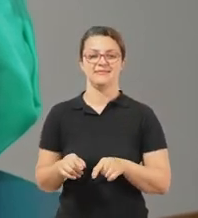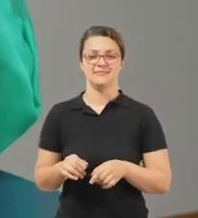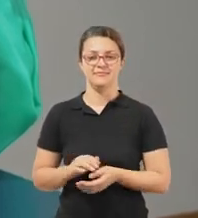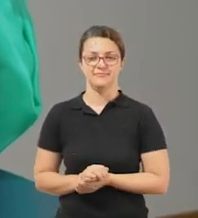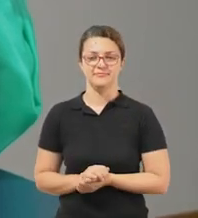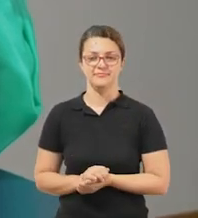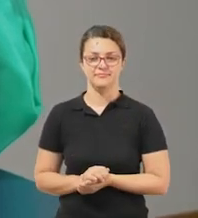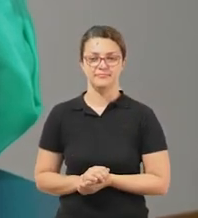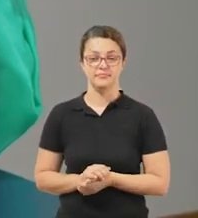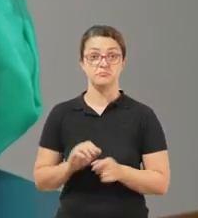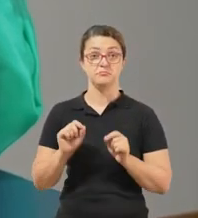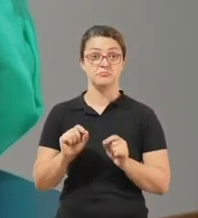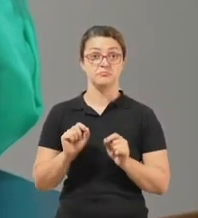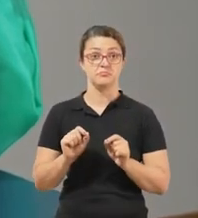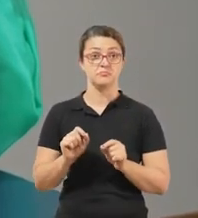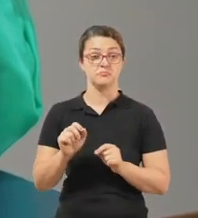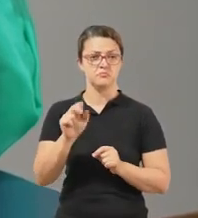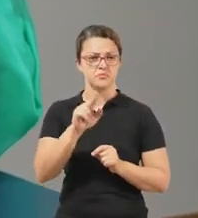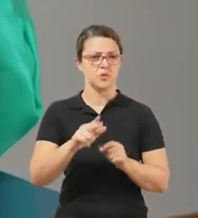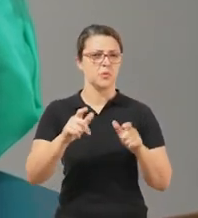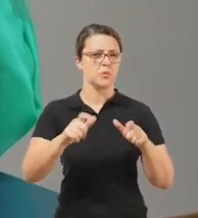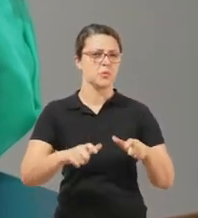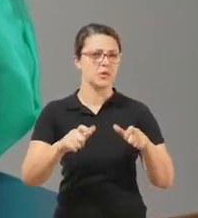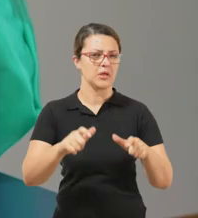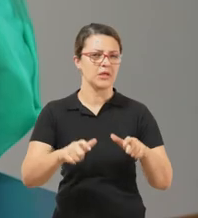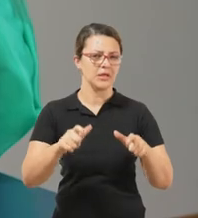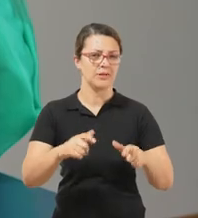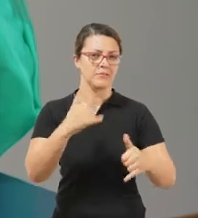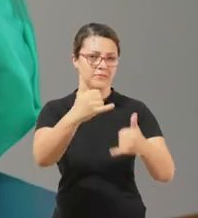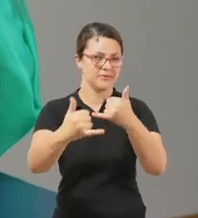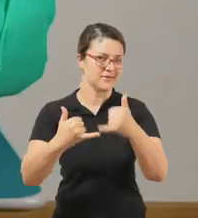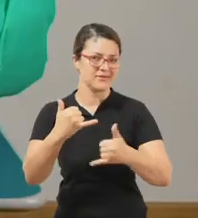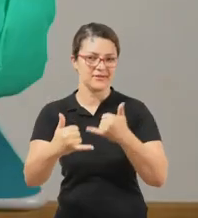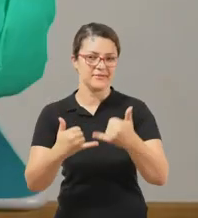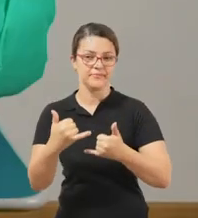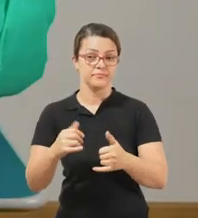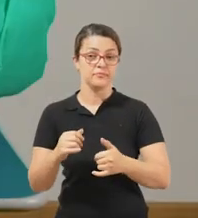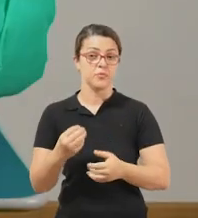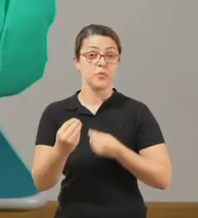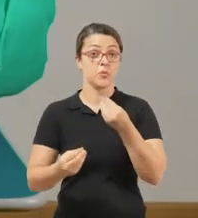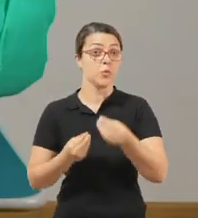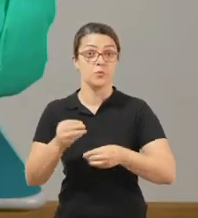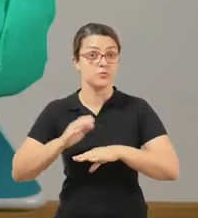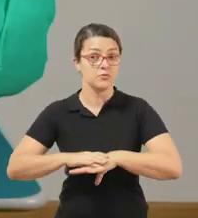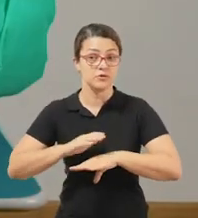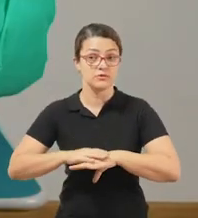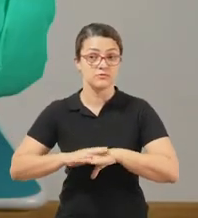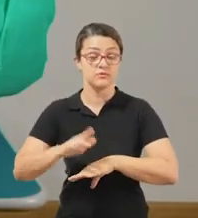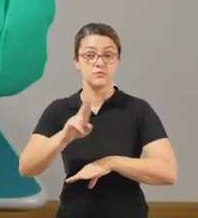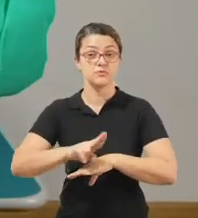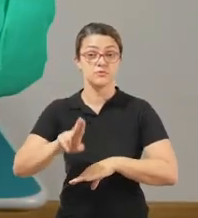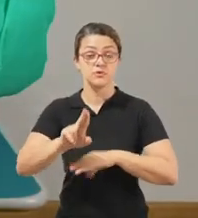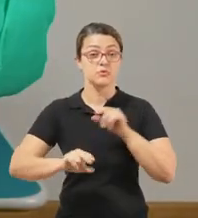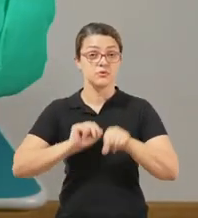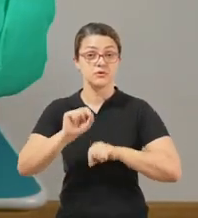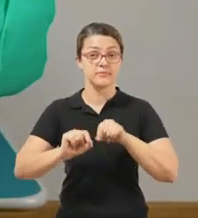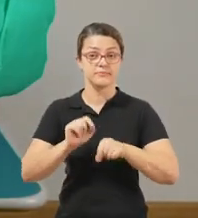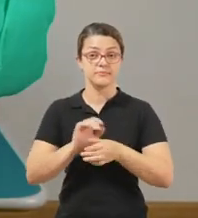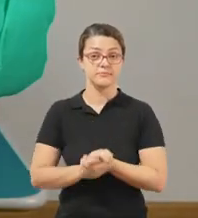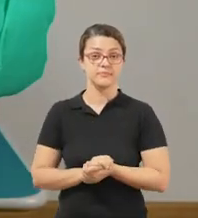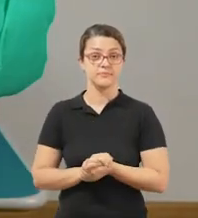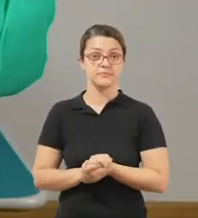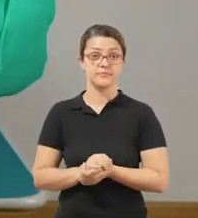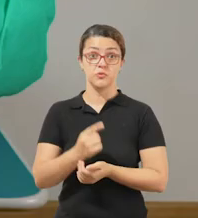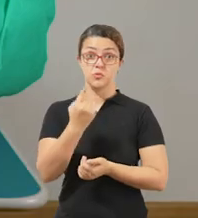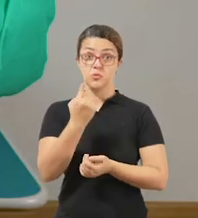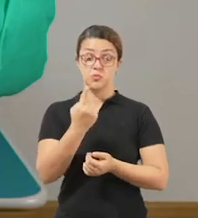lugar bem bacana e aberto para estar brincando. Para confeccionar, vamos precisar desses materiais aqui. Vocês